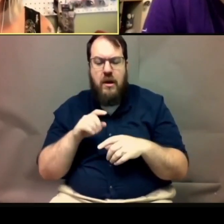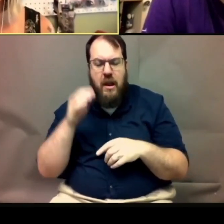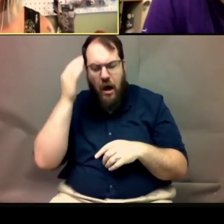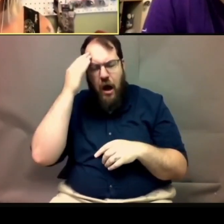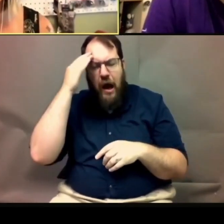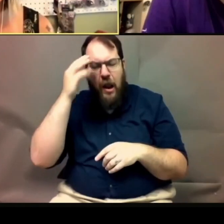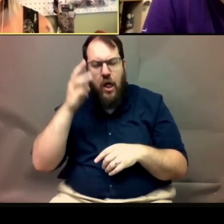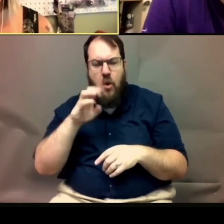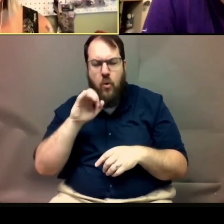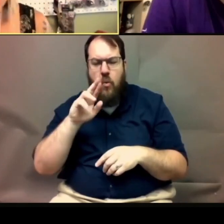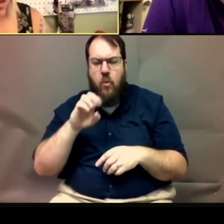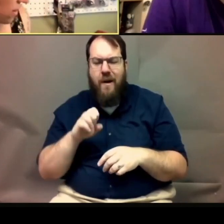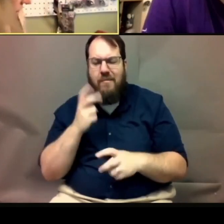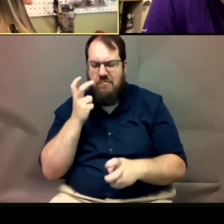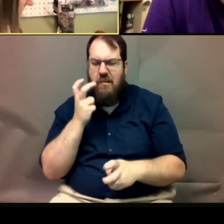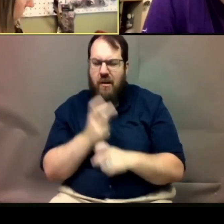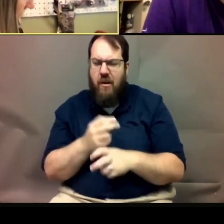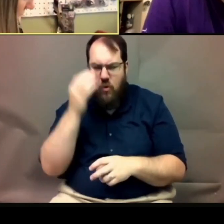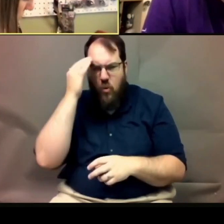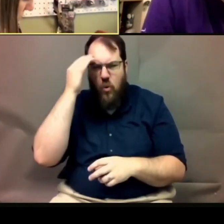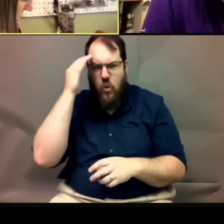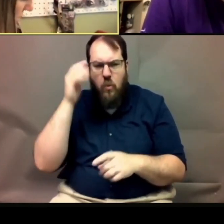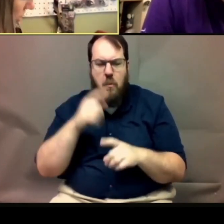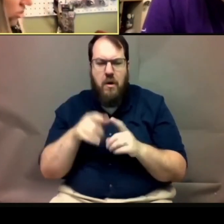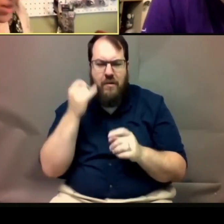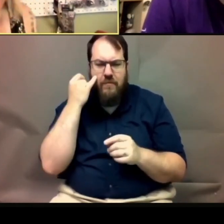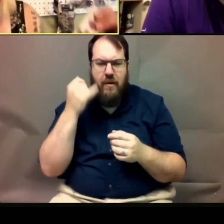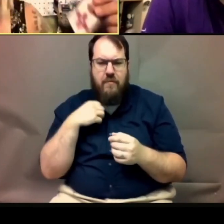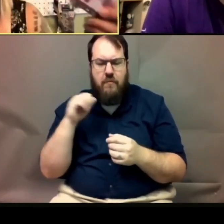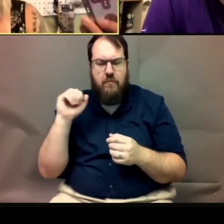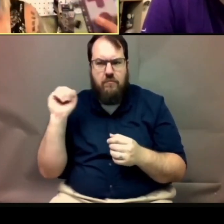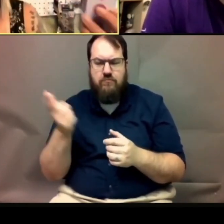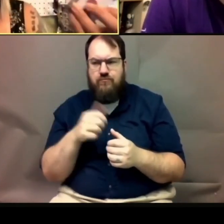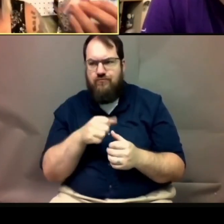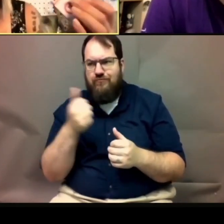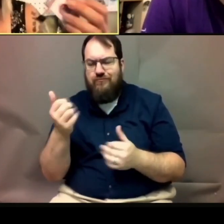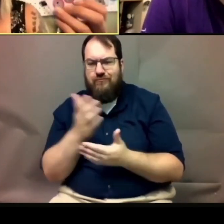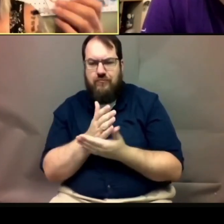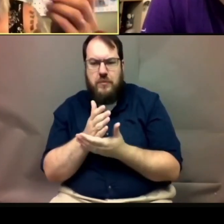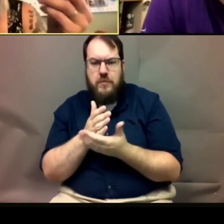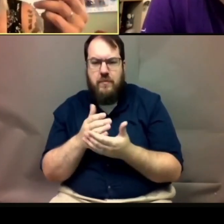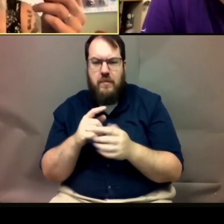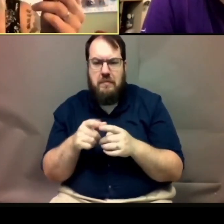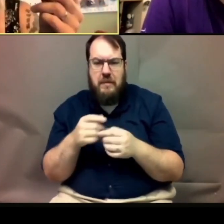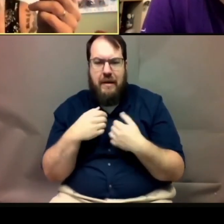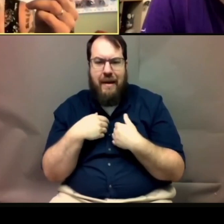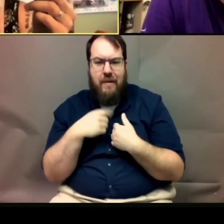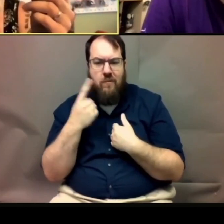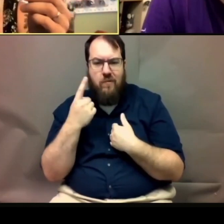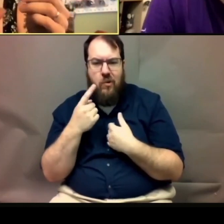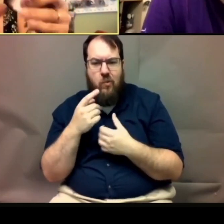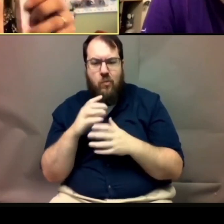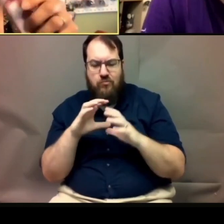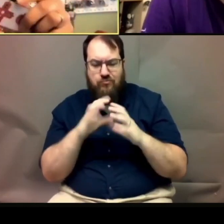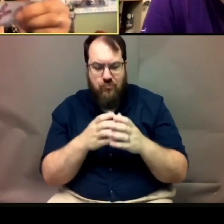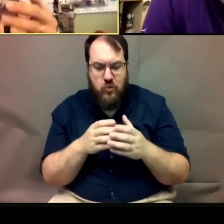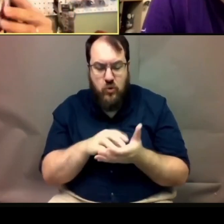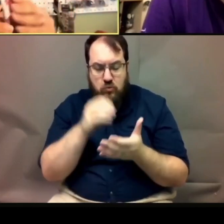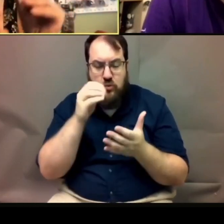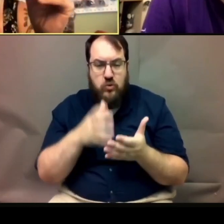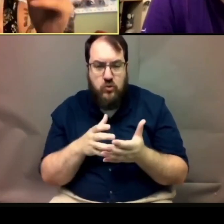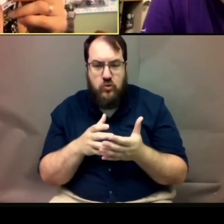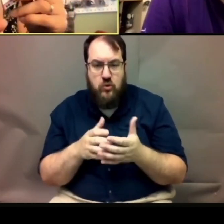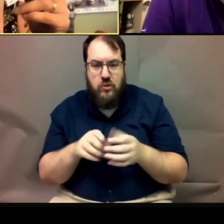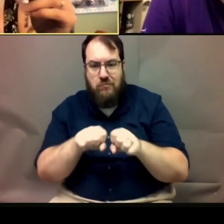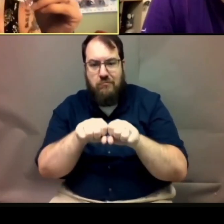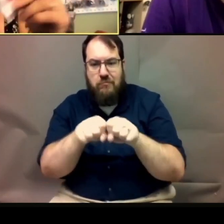e a questão hoje alguns fios podem ser mais difíceis mas se você tiver todas essas partes de trás na verdade eu tenho uma